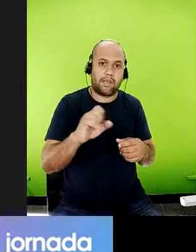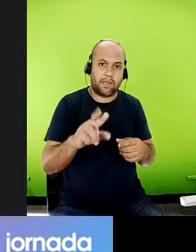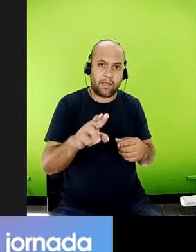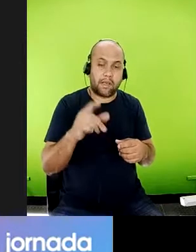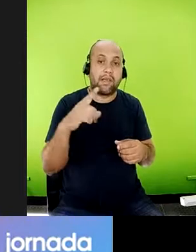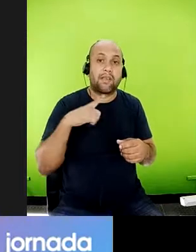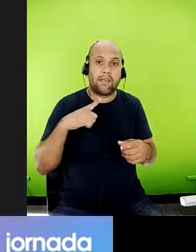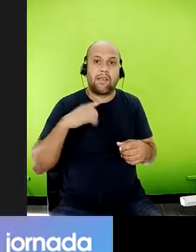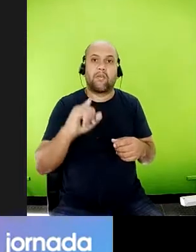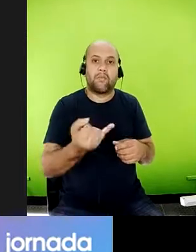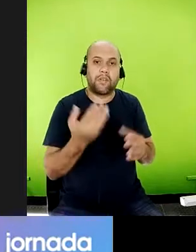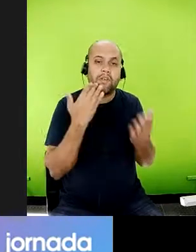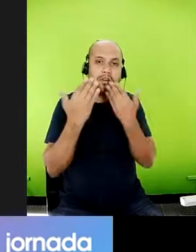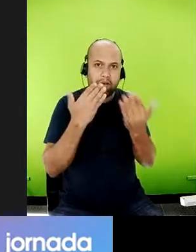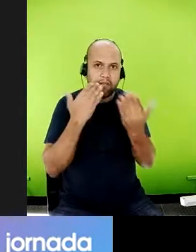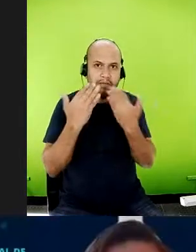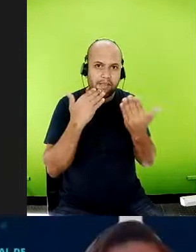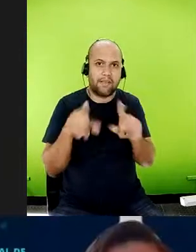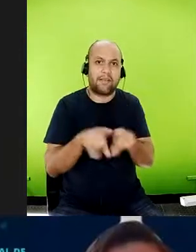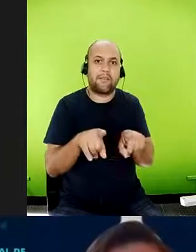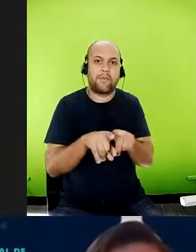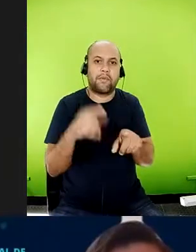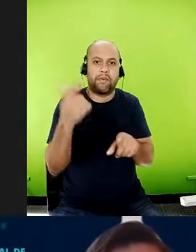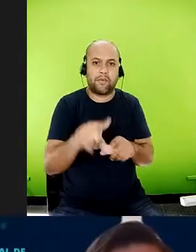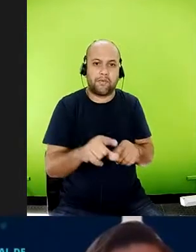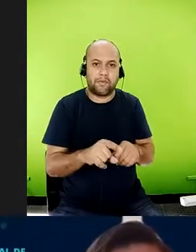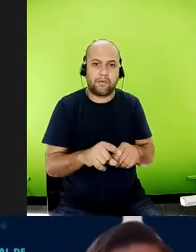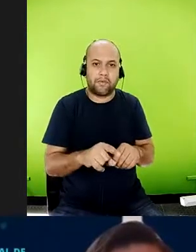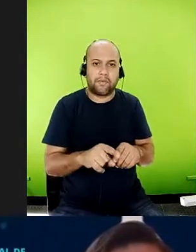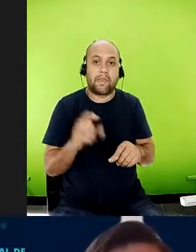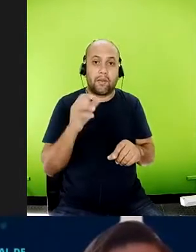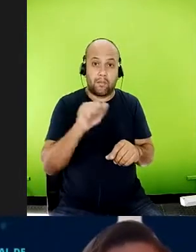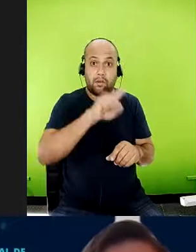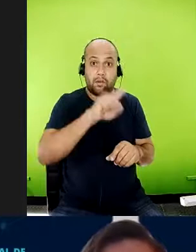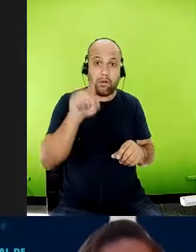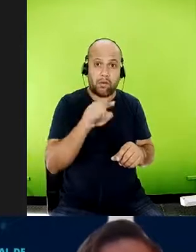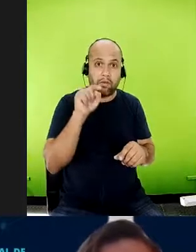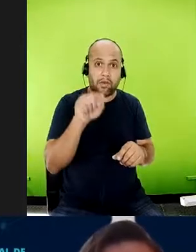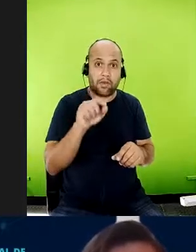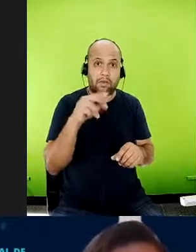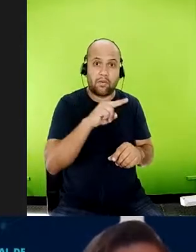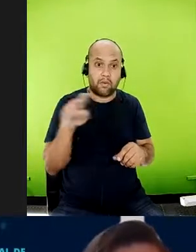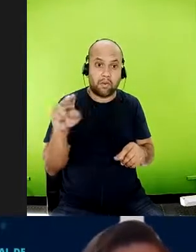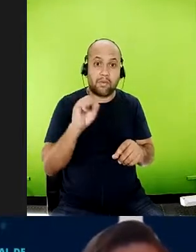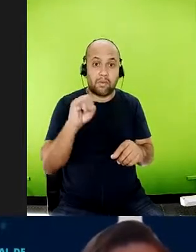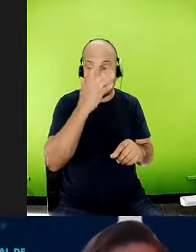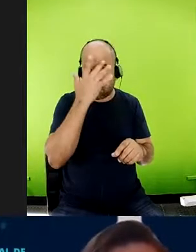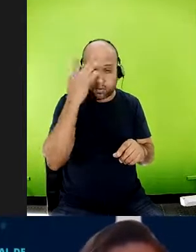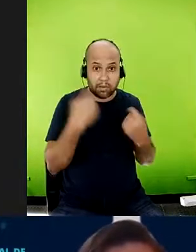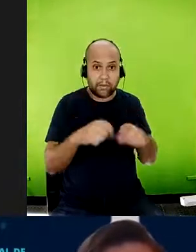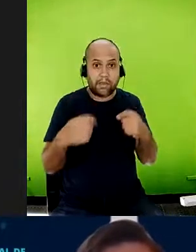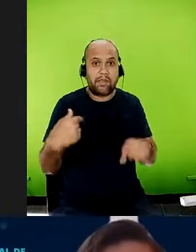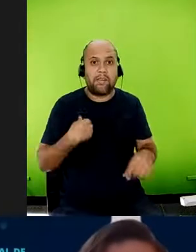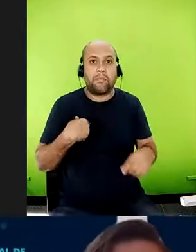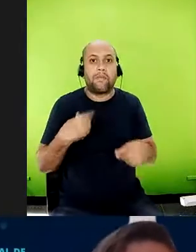a oportunidade de falar com a Lê novamente o meu deixe o meu@aqui no meu nome mesmo então se alguém gostar de mim quiser falar alguma